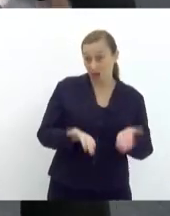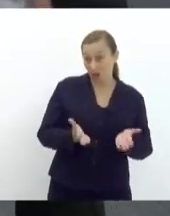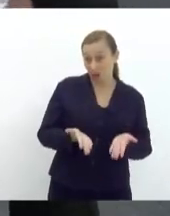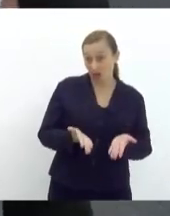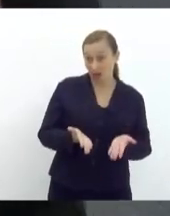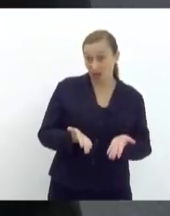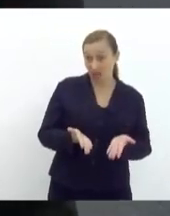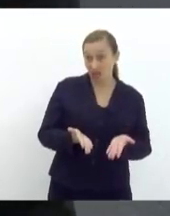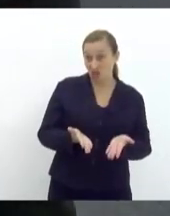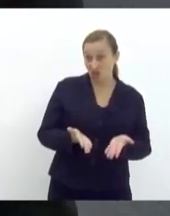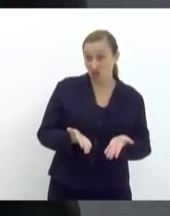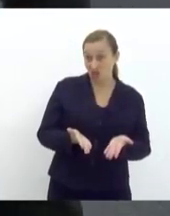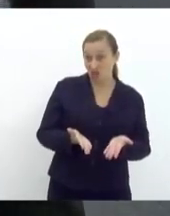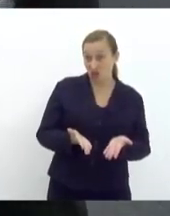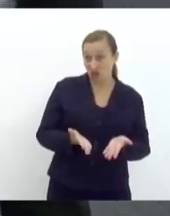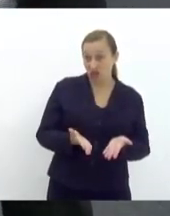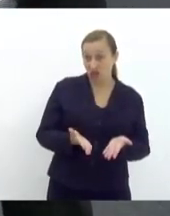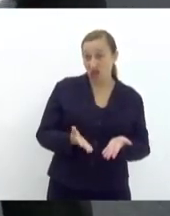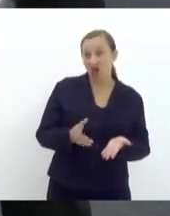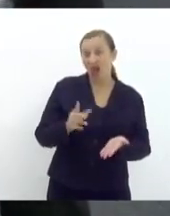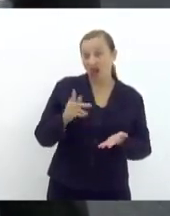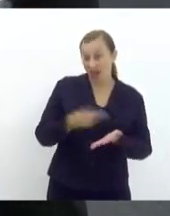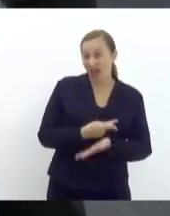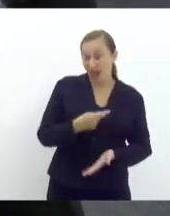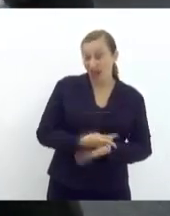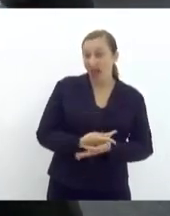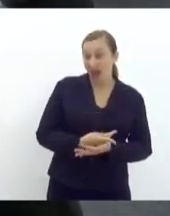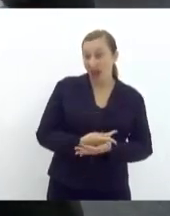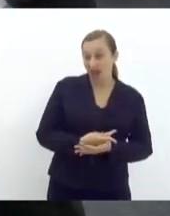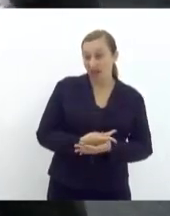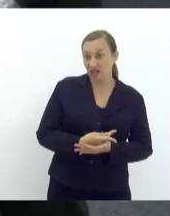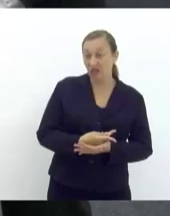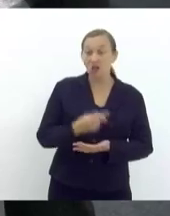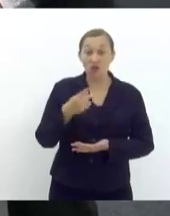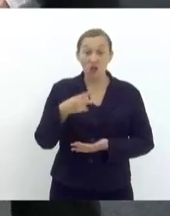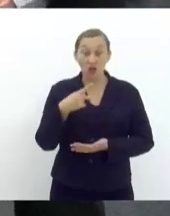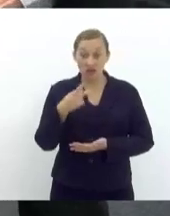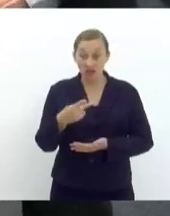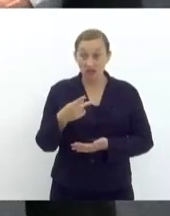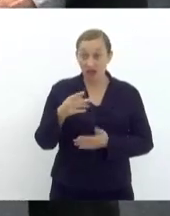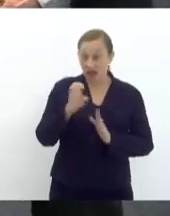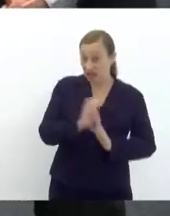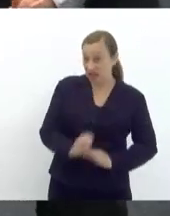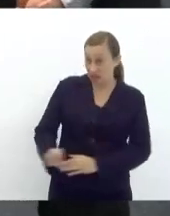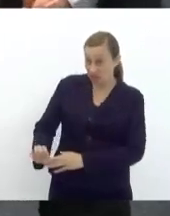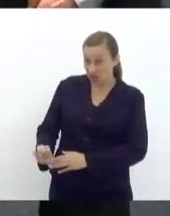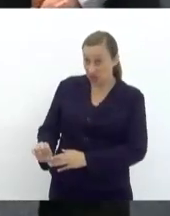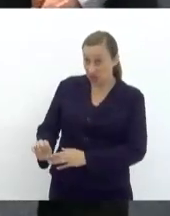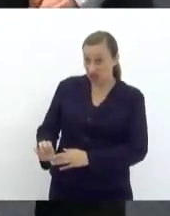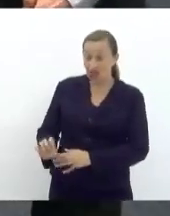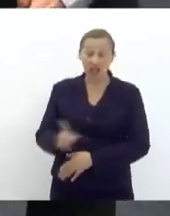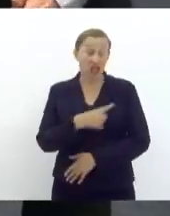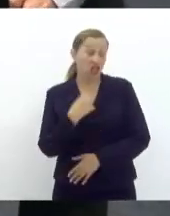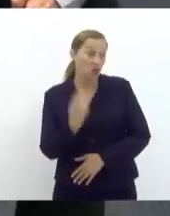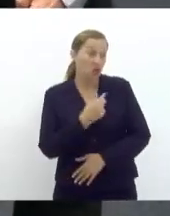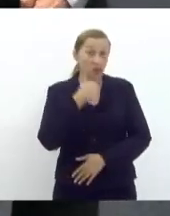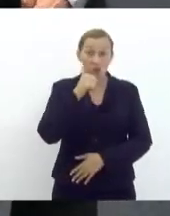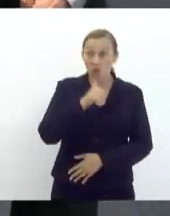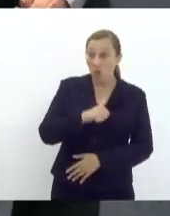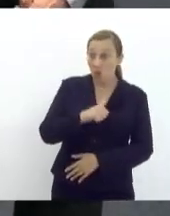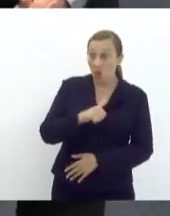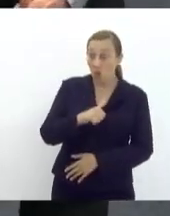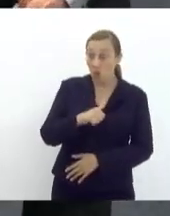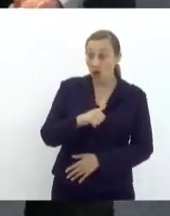maneira oportunista um posicionamento da esquerda e das nossas mulheres que